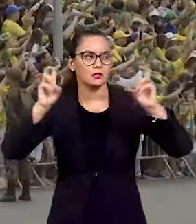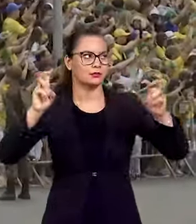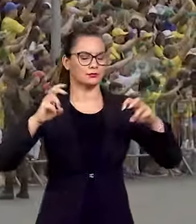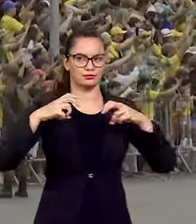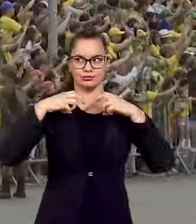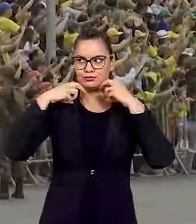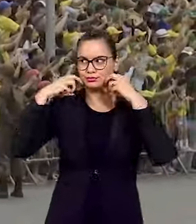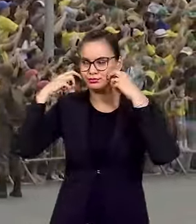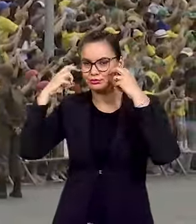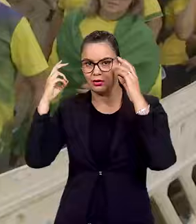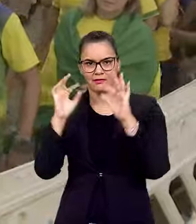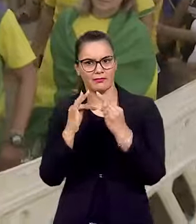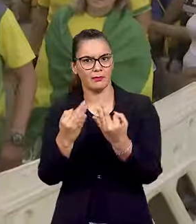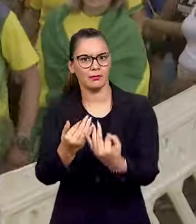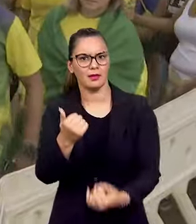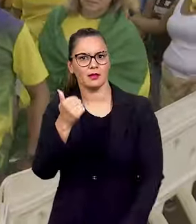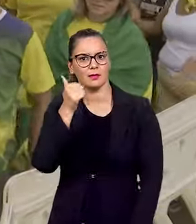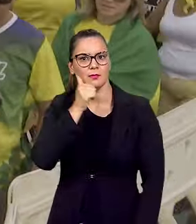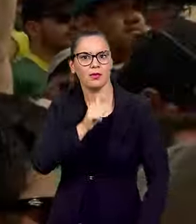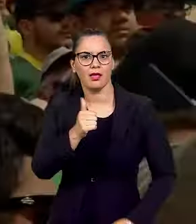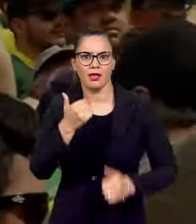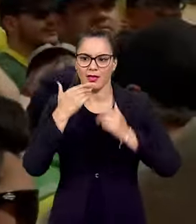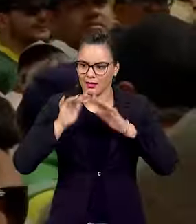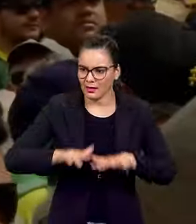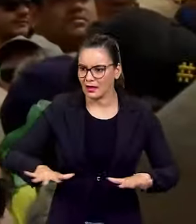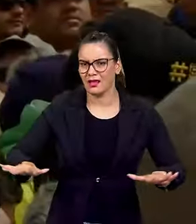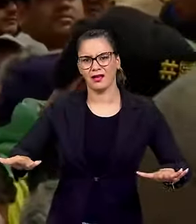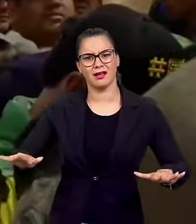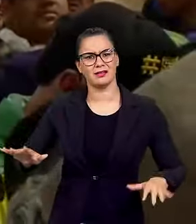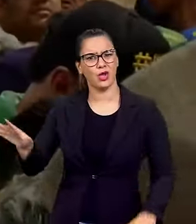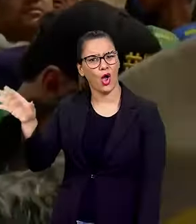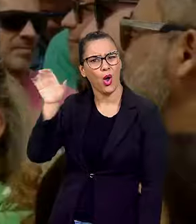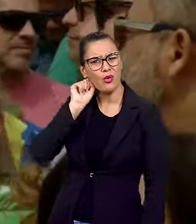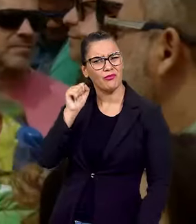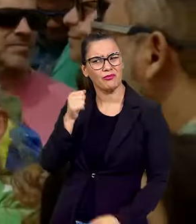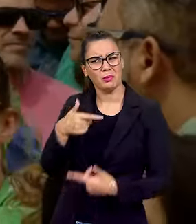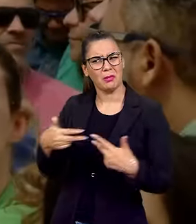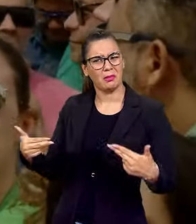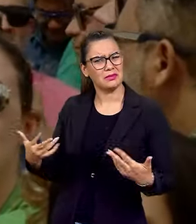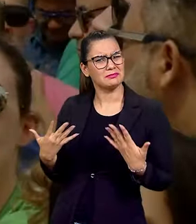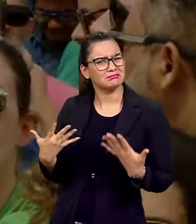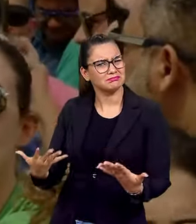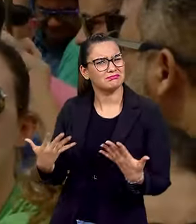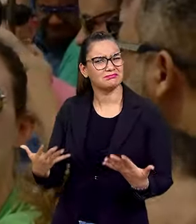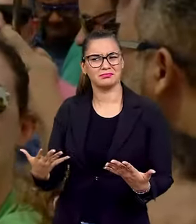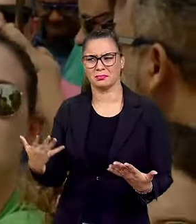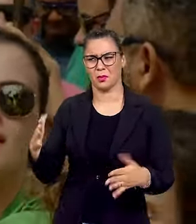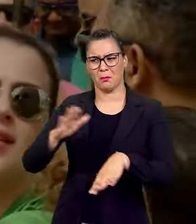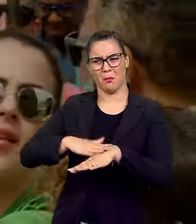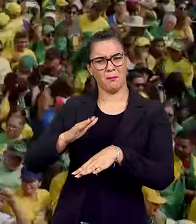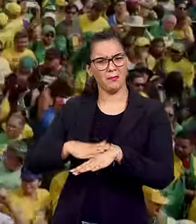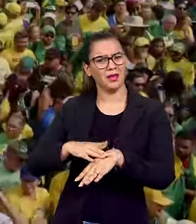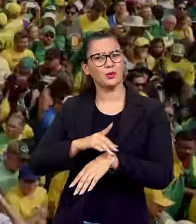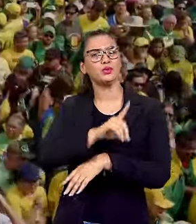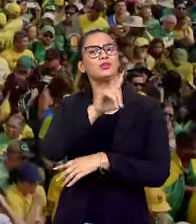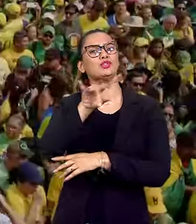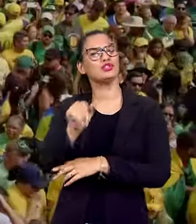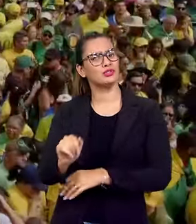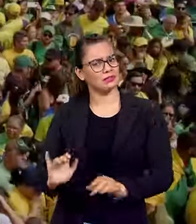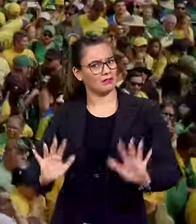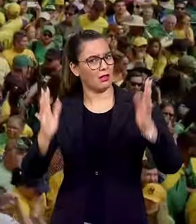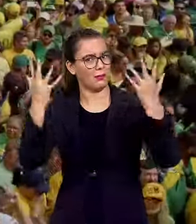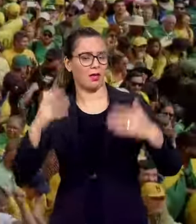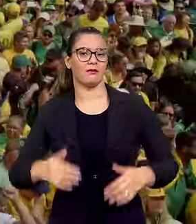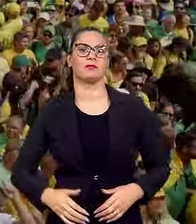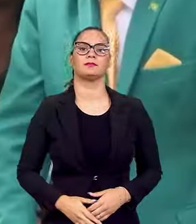gritos constrangedores. Famílias, mulheres, crianças eram obrigadas a ouvir algo chocante, ainda mais pela ocasião e